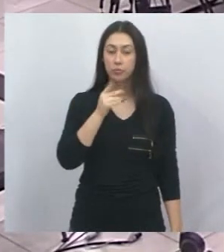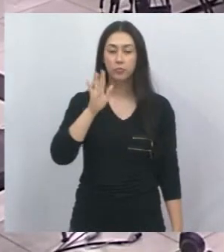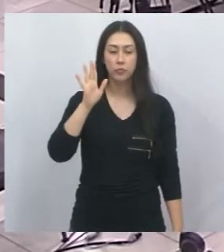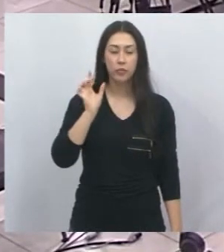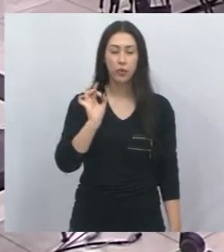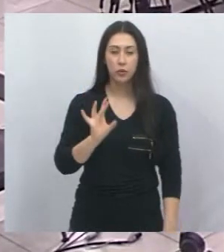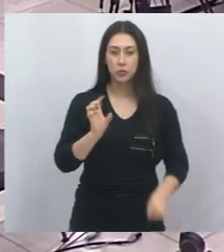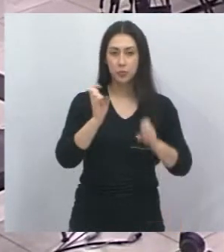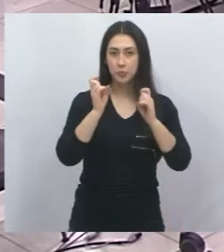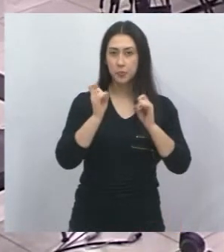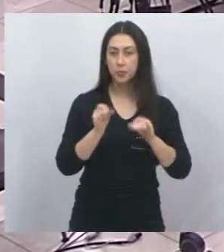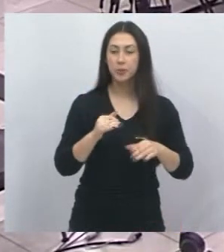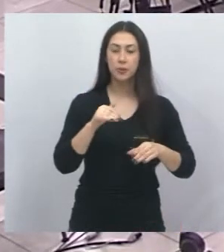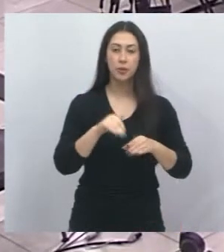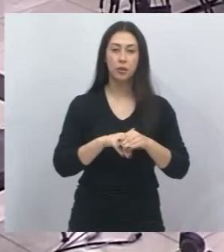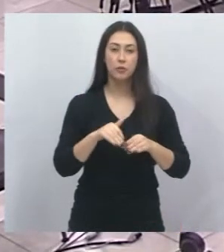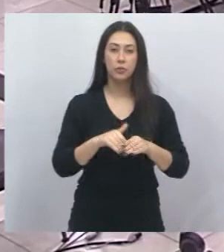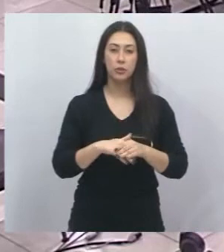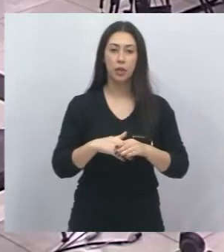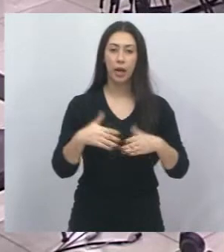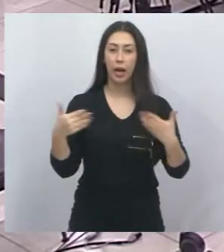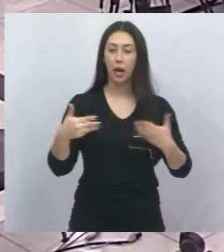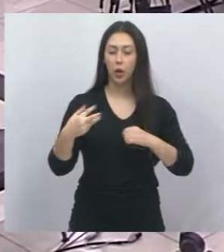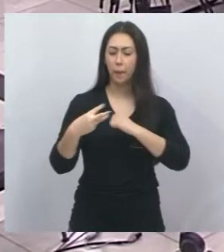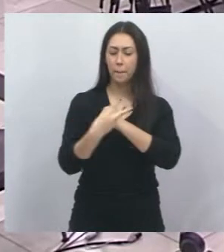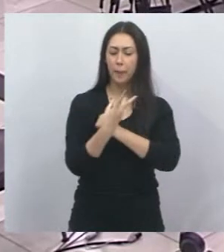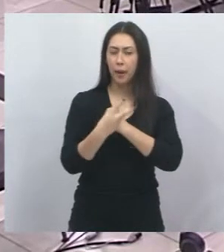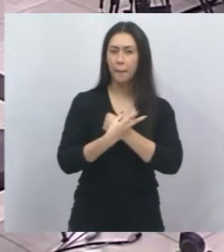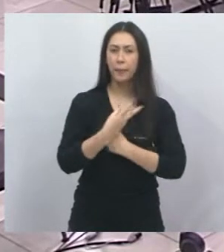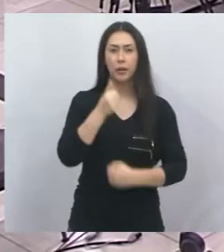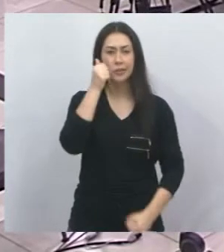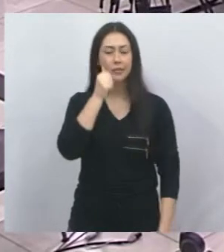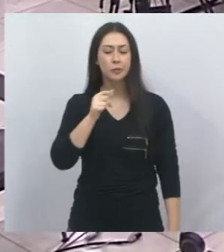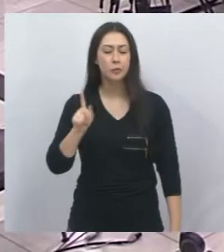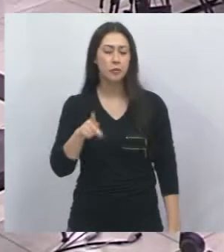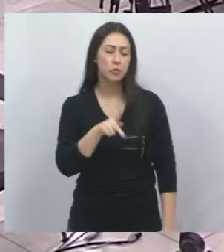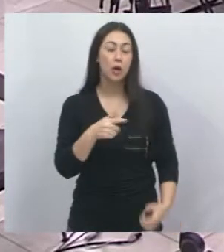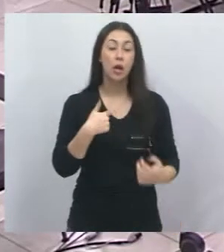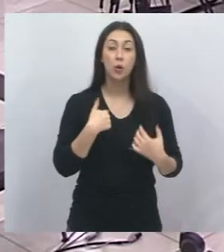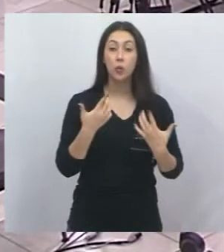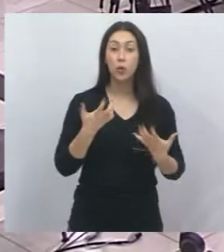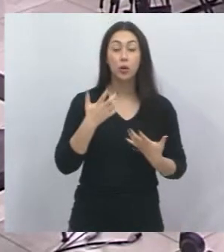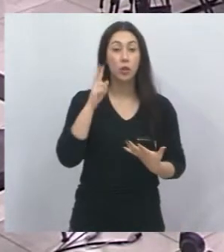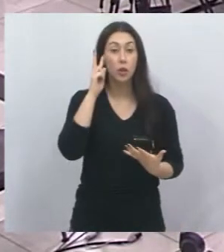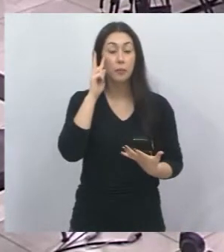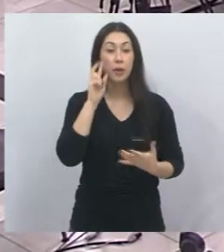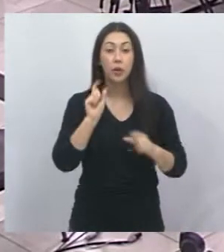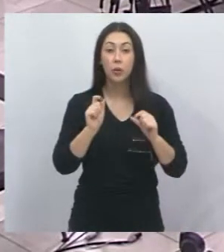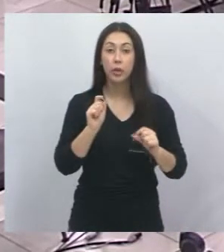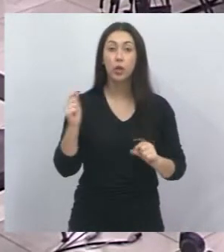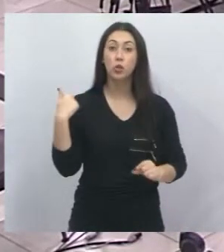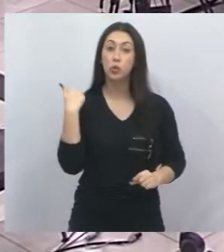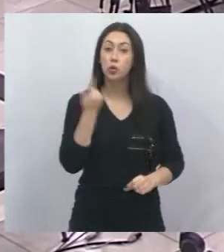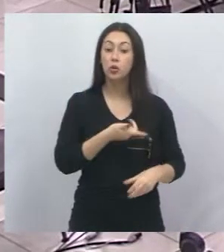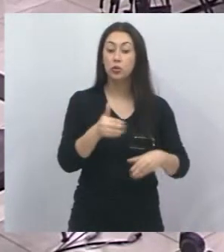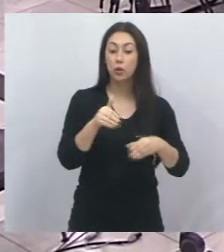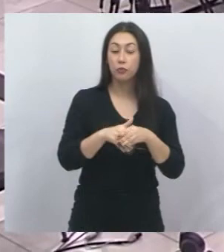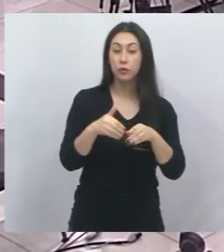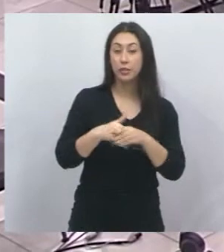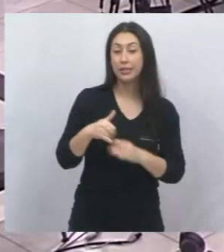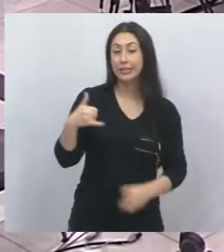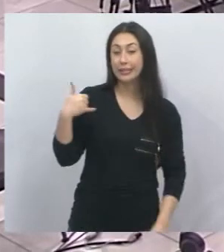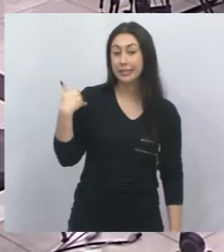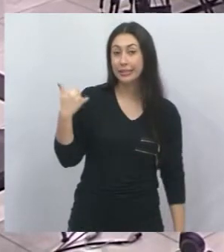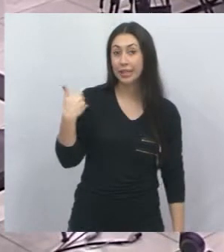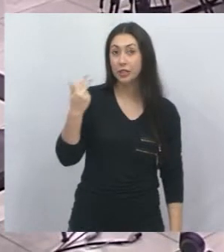presidente, justificando o voto, recebi uma mensagem de uma professora aqui, eu só quero lembrar que nós estamos votando a idade mínima para aqueles